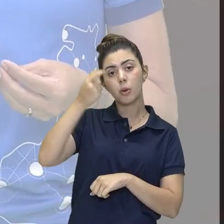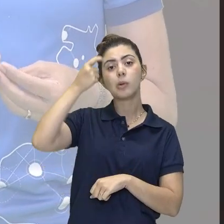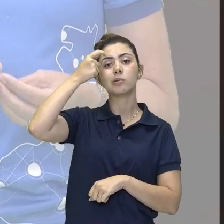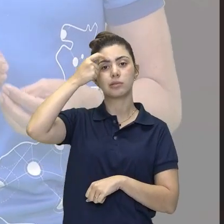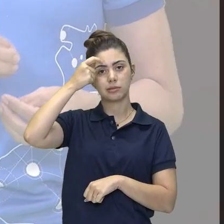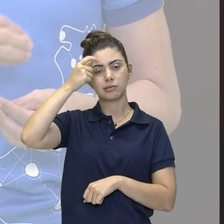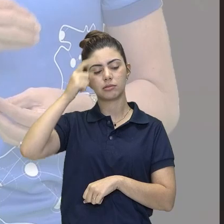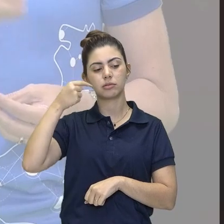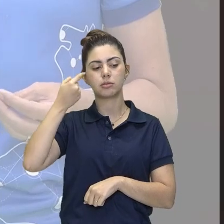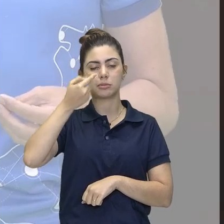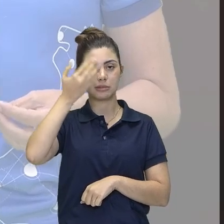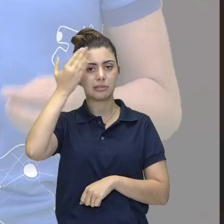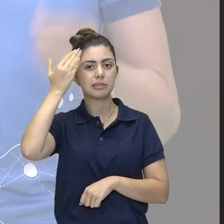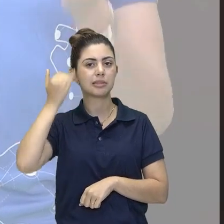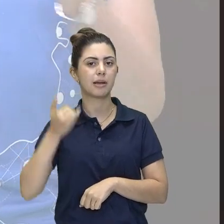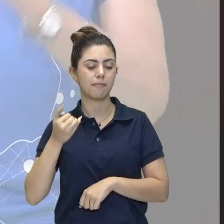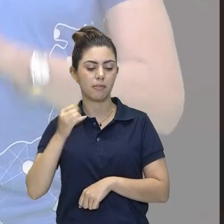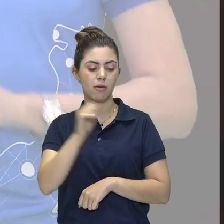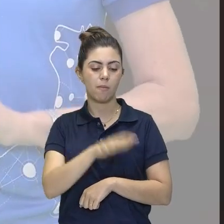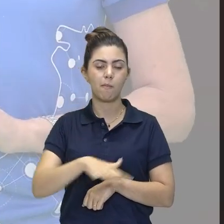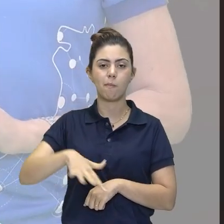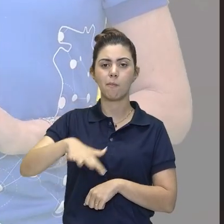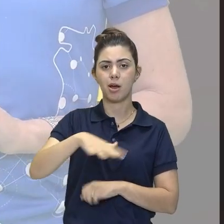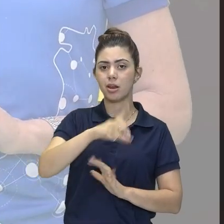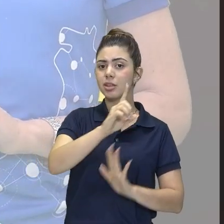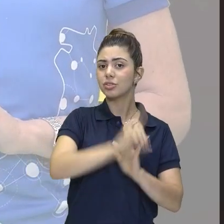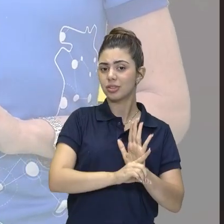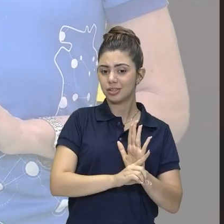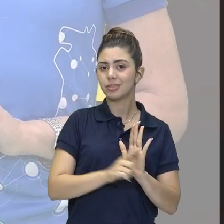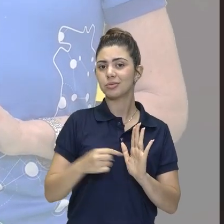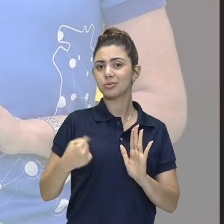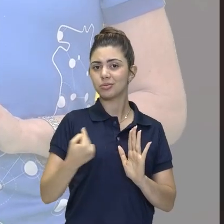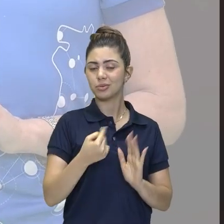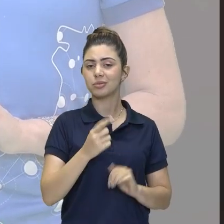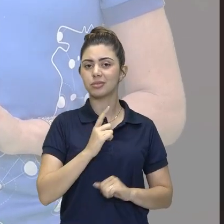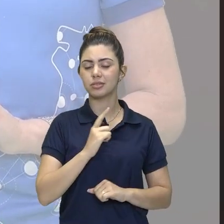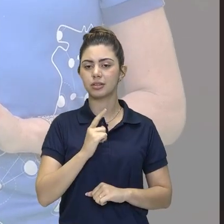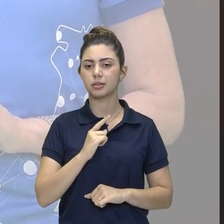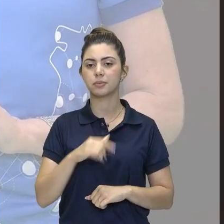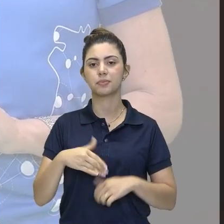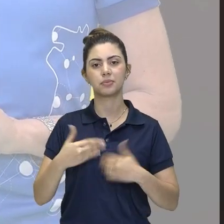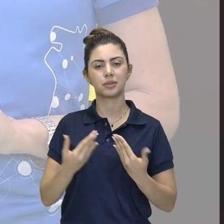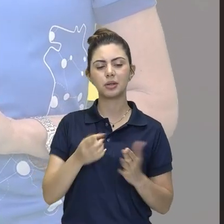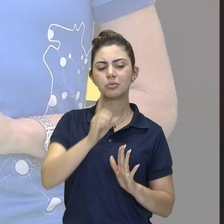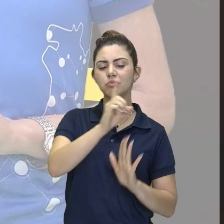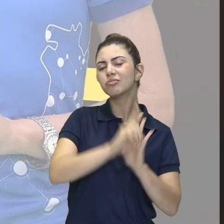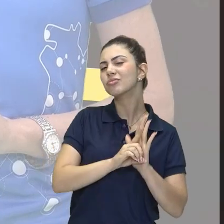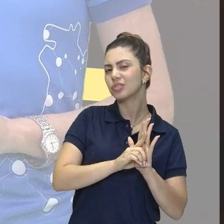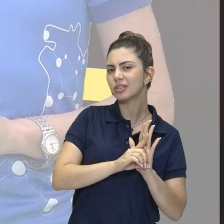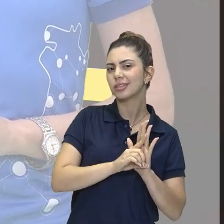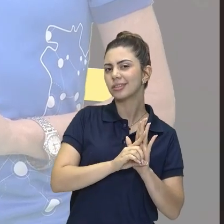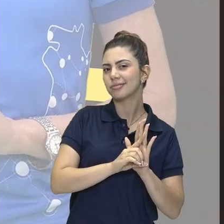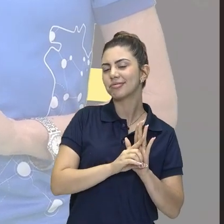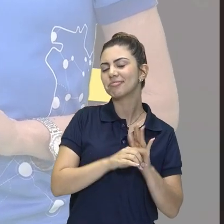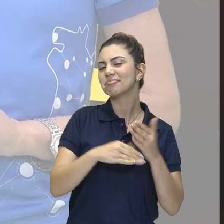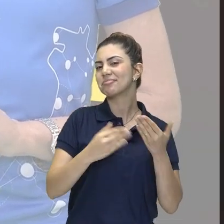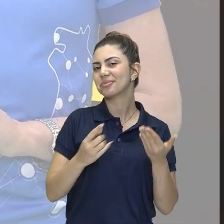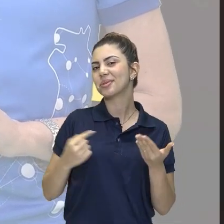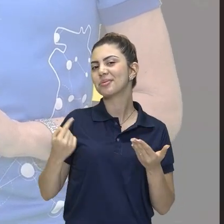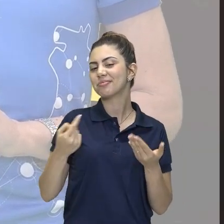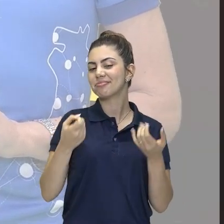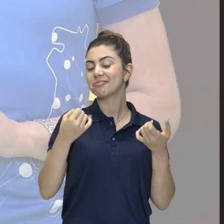tenhamos noção desse espaço de direitos que nós temos. E quando eu falo em direitos, gente, nós não